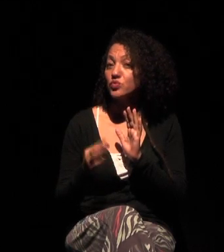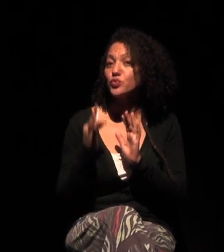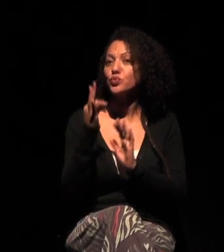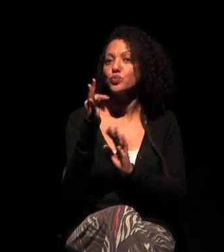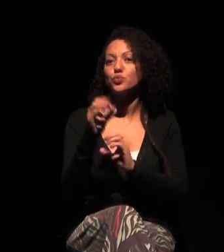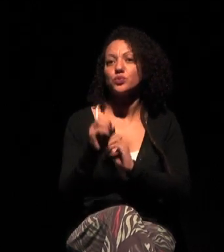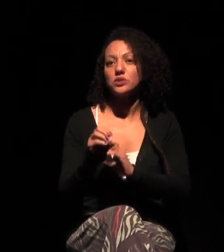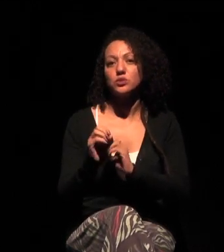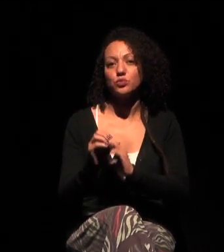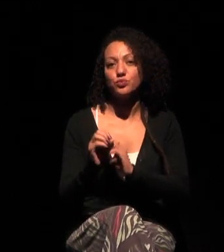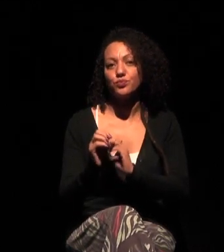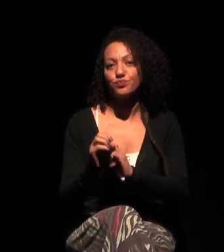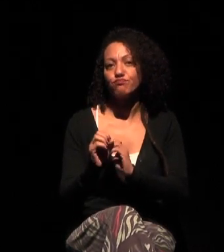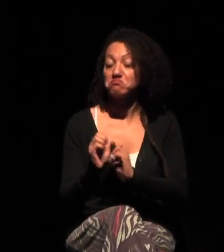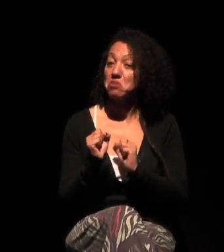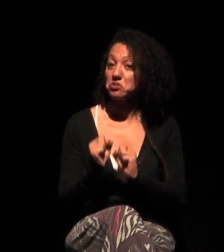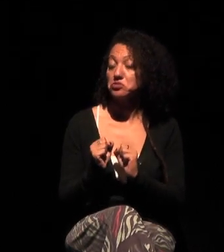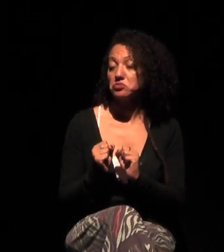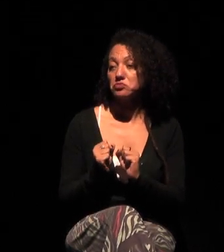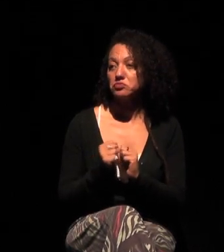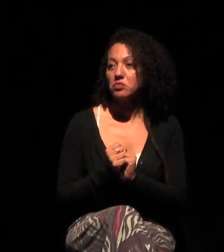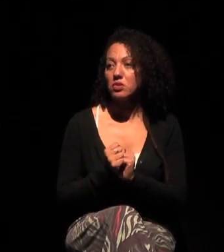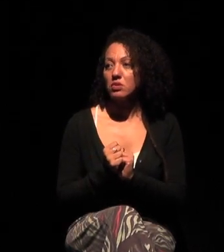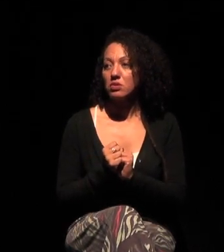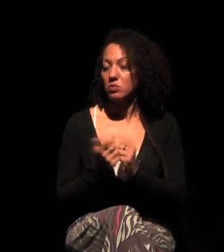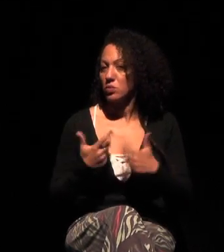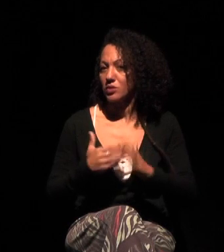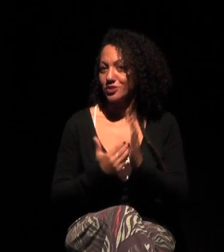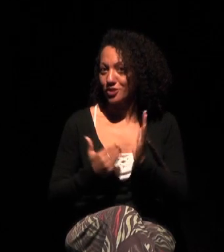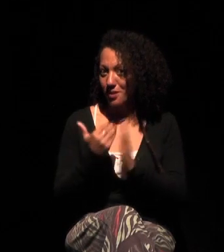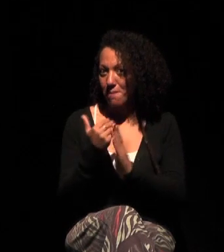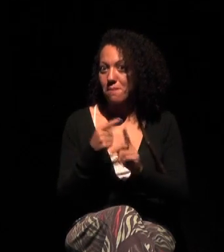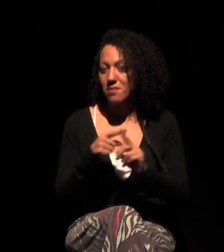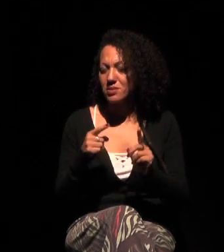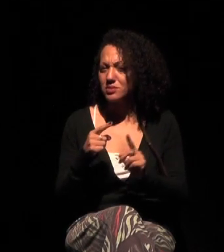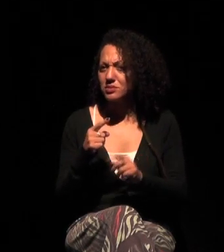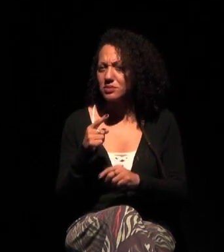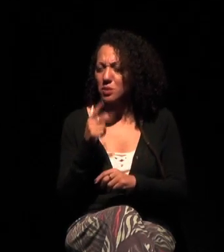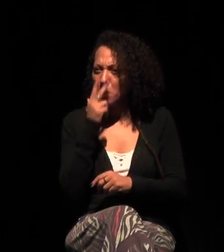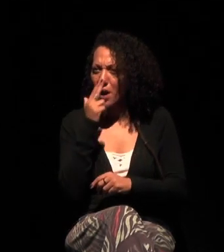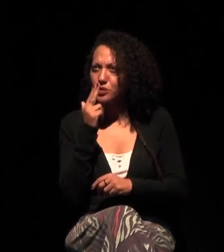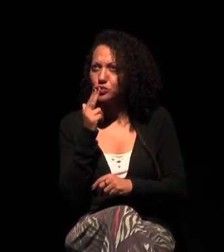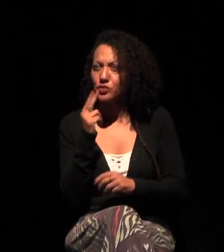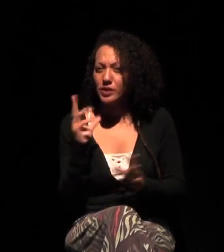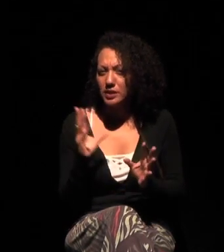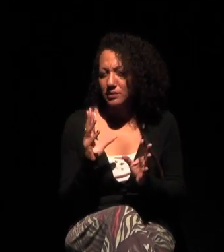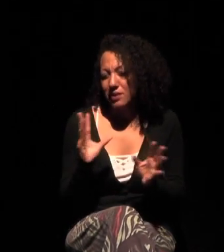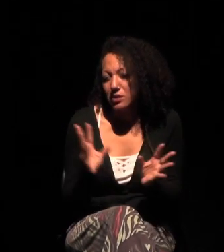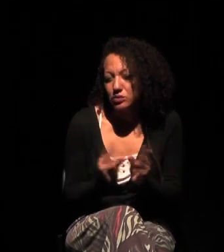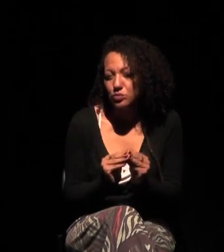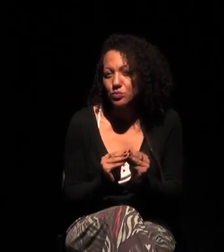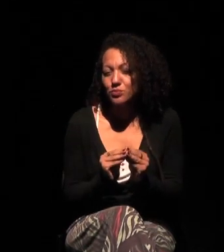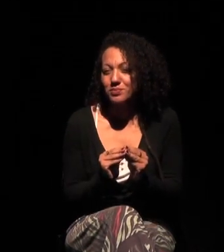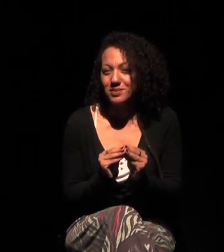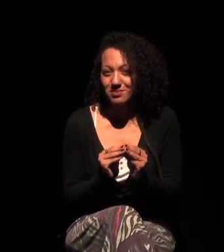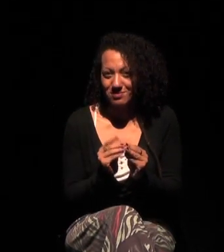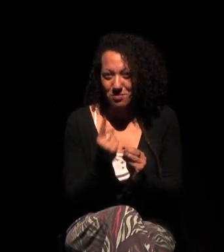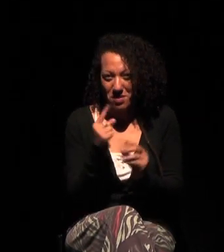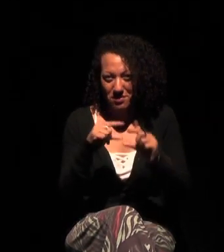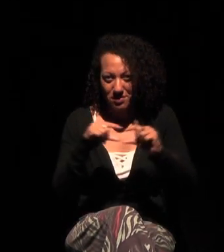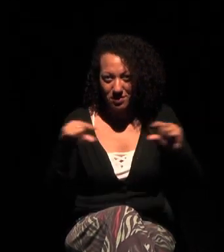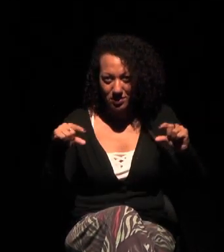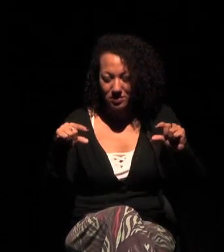esse modelo de ensino no futuro eu é resumiria numa frase que